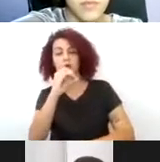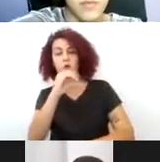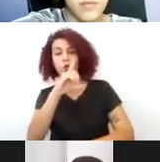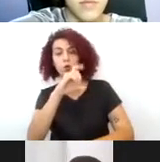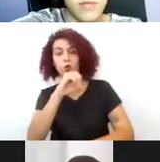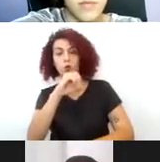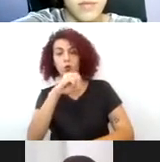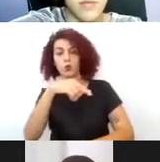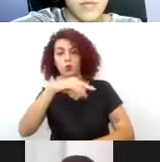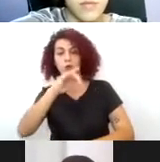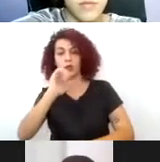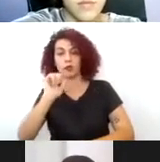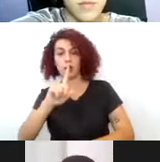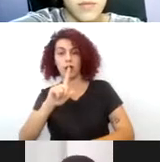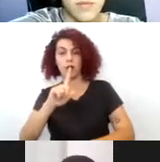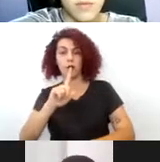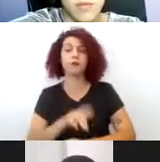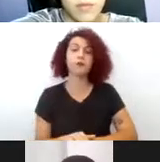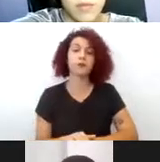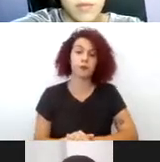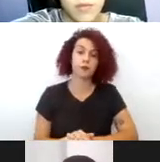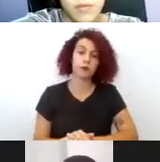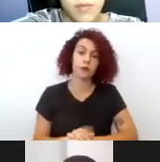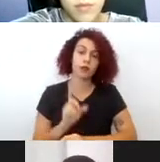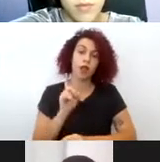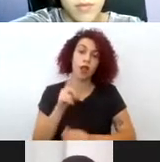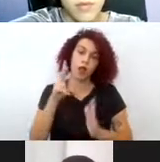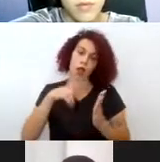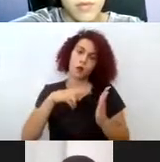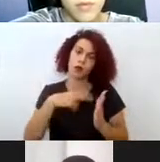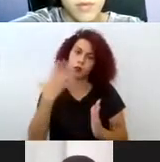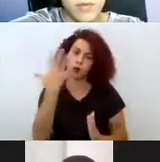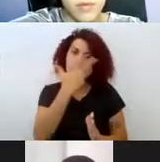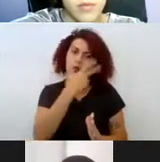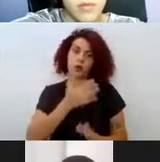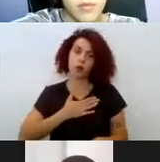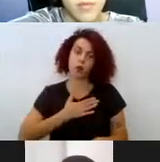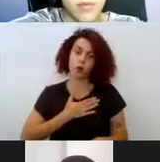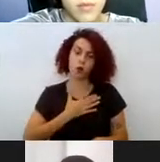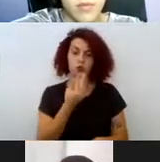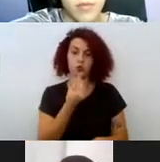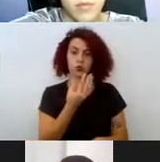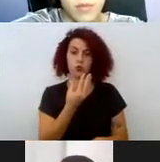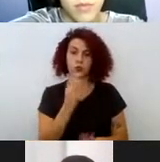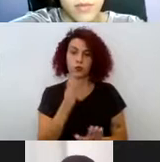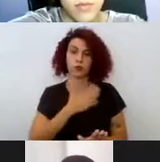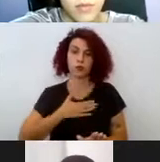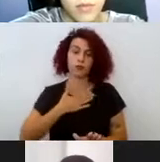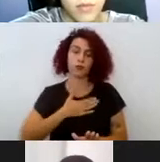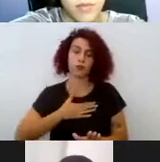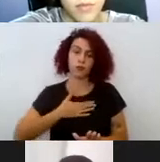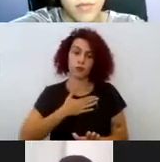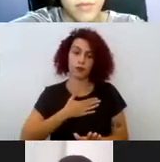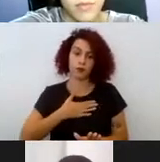e fala que uma forma muito bem mente em mais uma aventura muito linda também eu gosto bastante de Lemos mas eu gosto de trazer essa